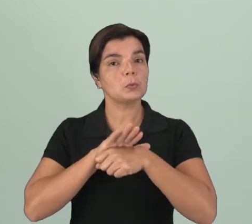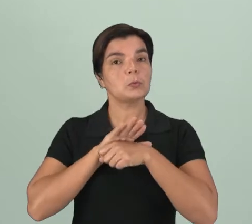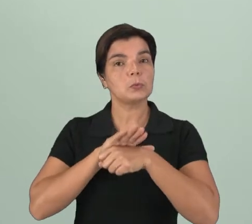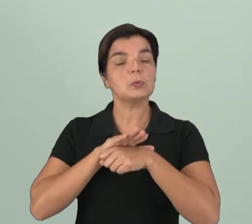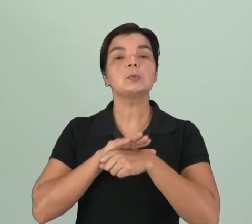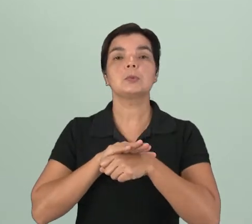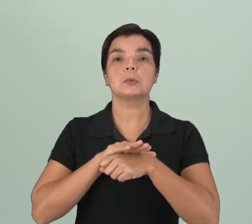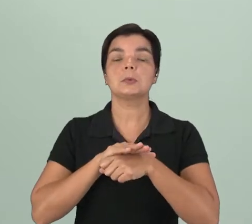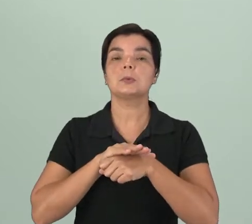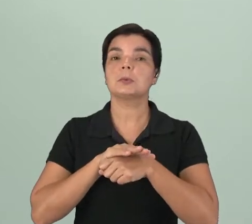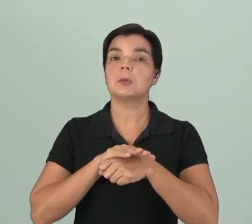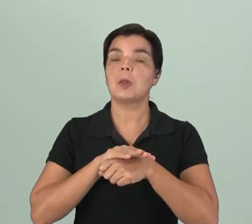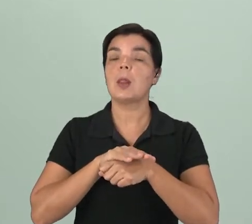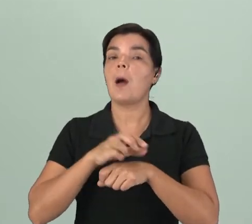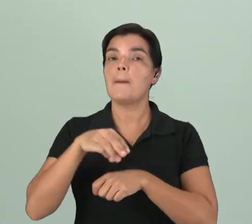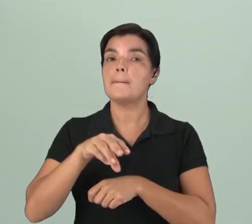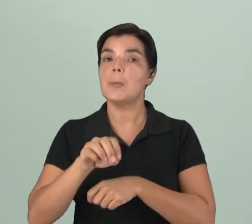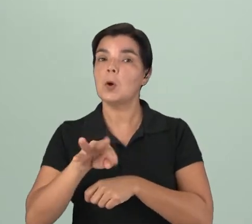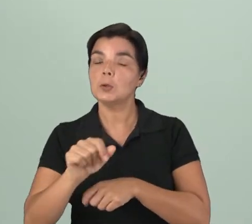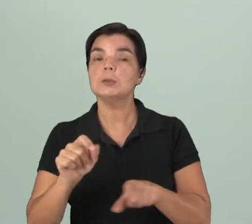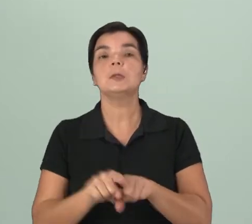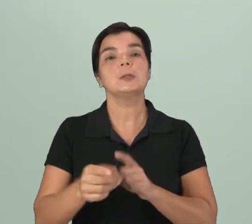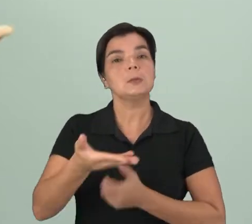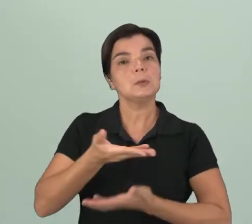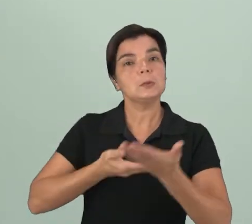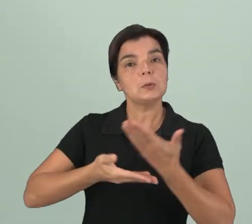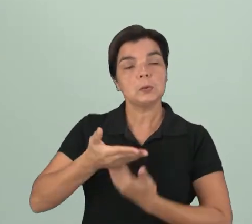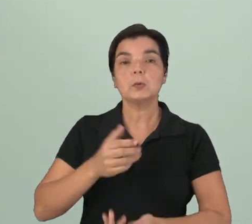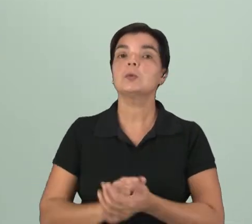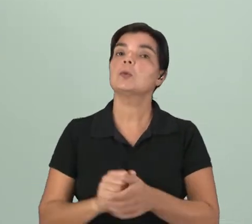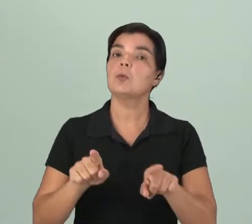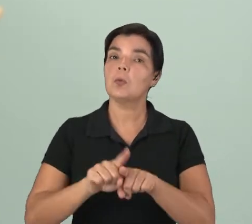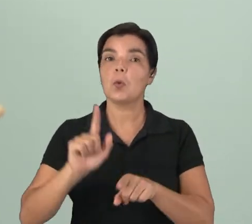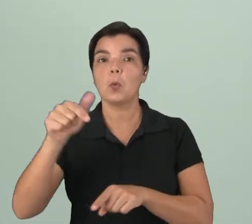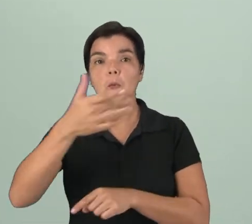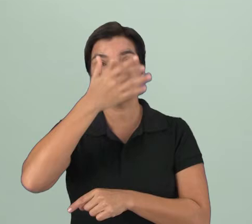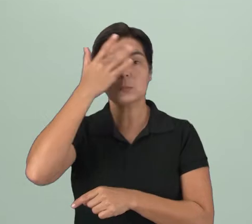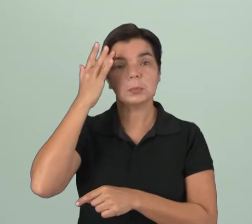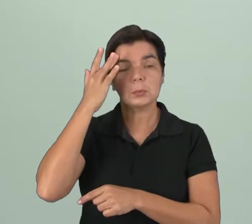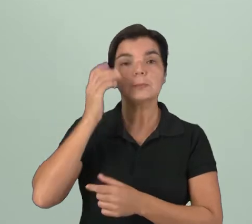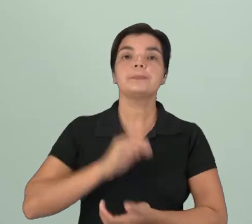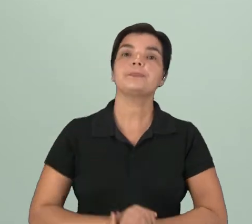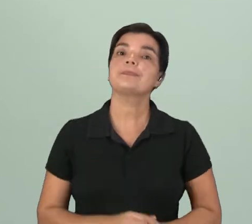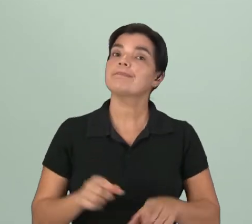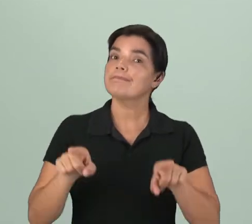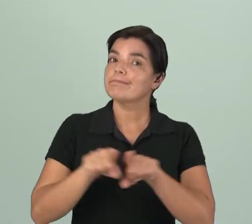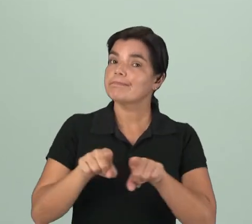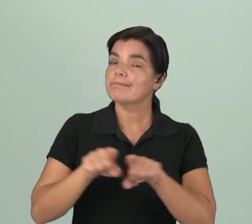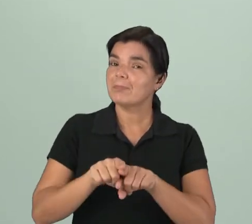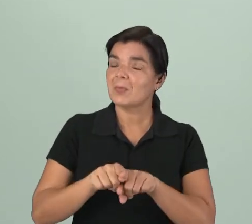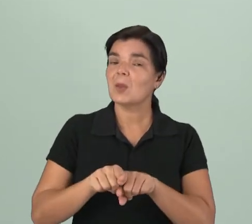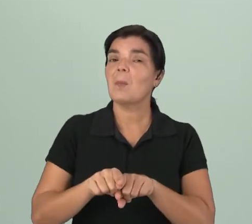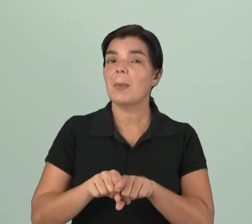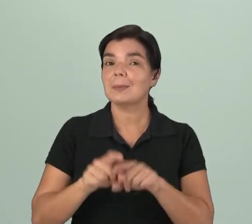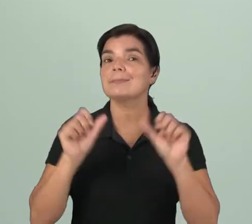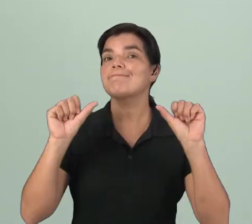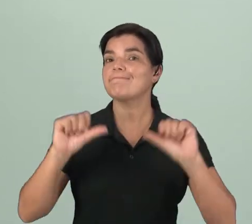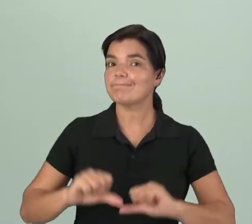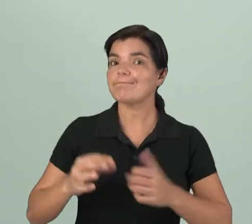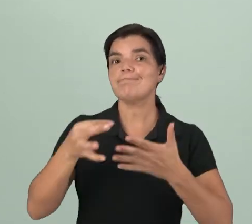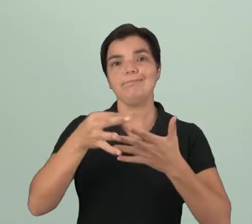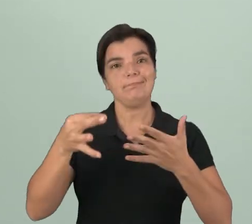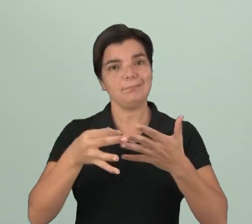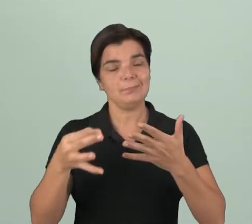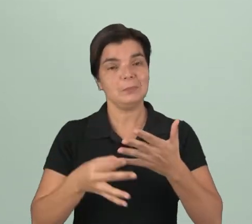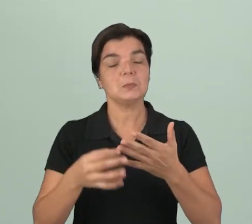ajudar na destreza, na coordenação motora, na socialização quando você está jogando com outra pessoa, mas também tem vários pontos negativos,